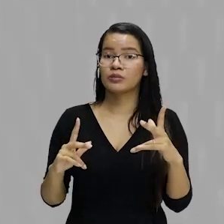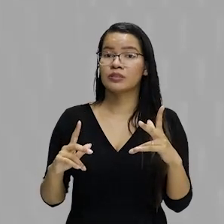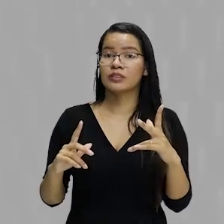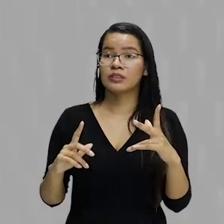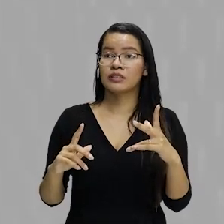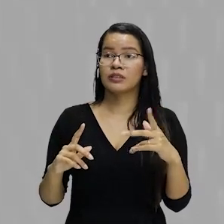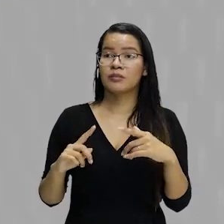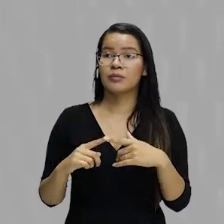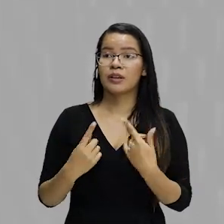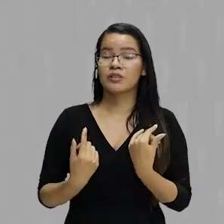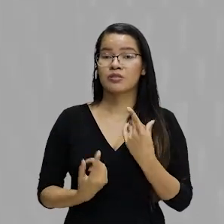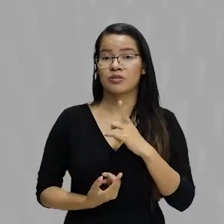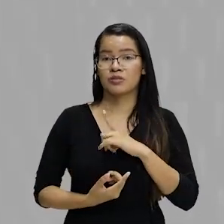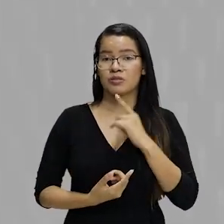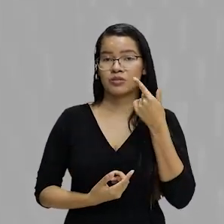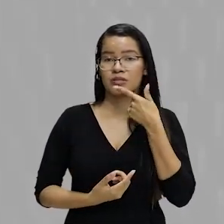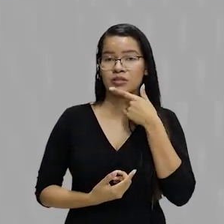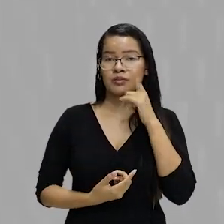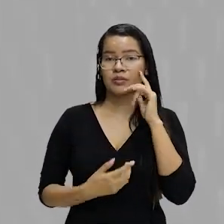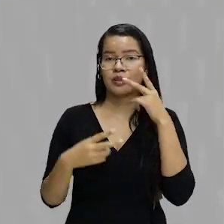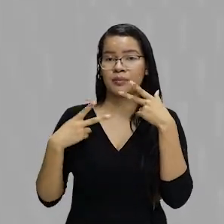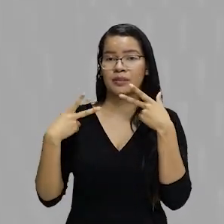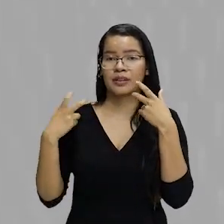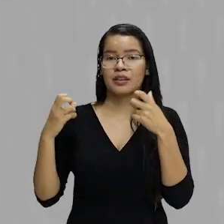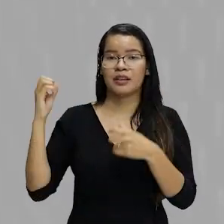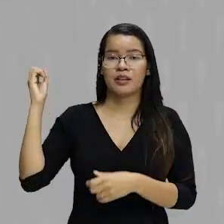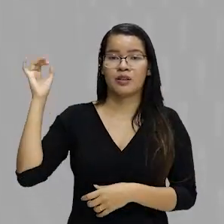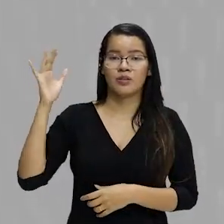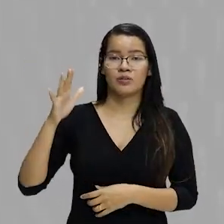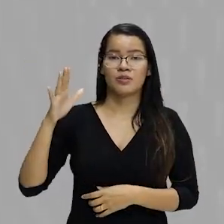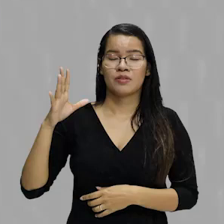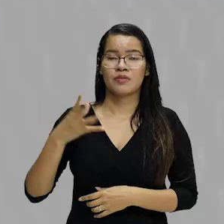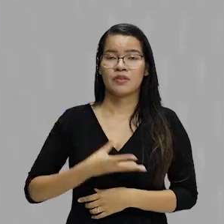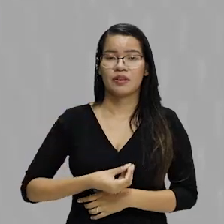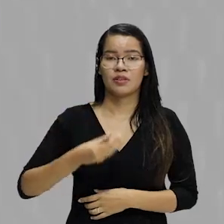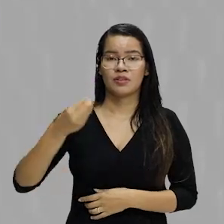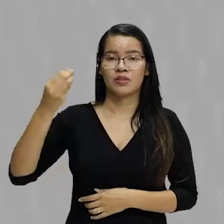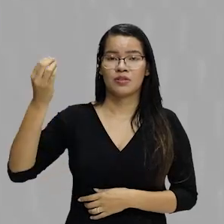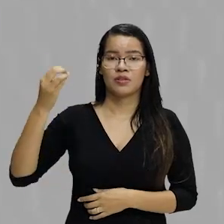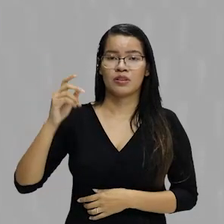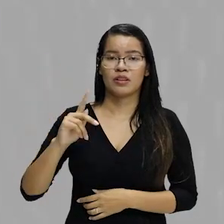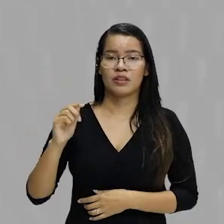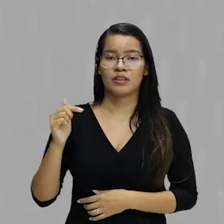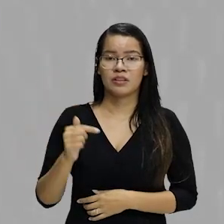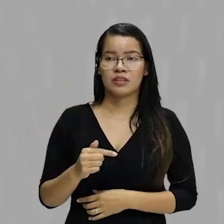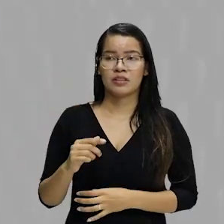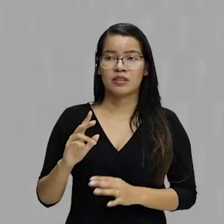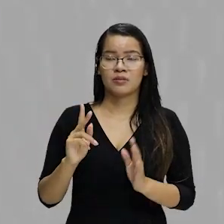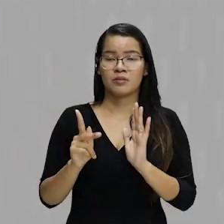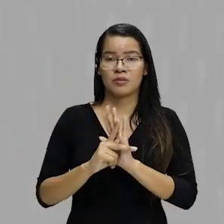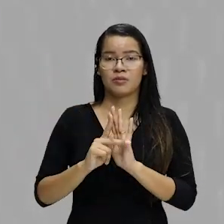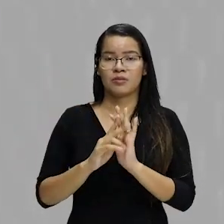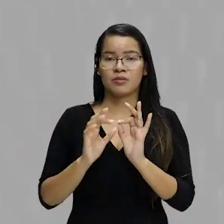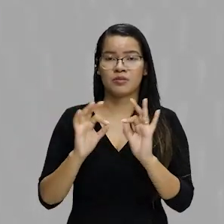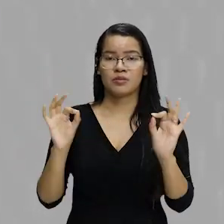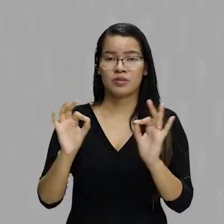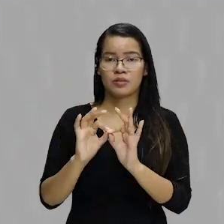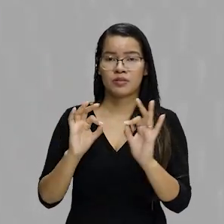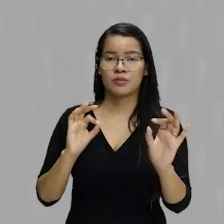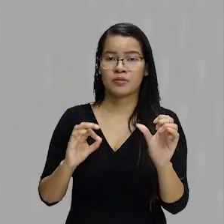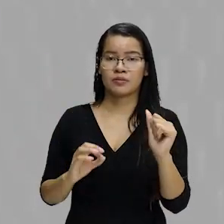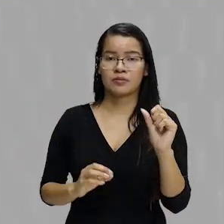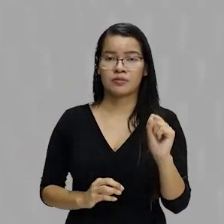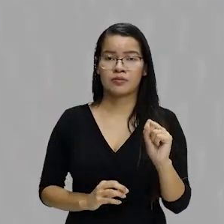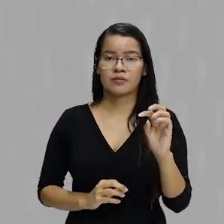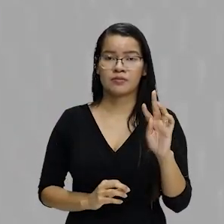mas a gente ainda consegue captar essa luz que está viajando, tá, ok? Isso as próprias distâncias astronômicas nos falam